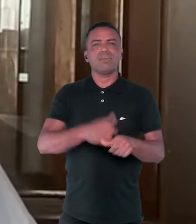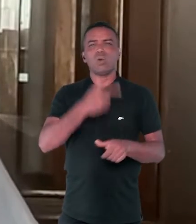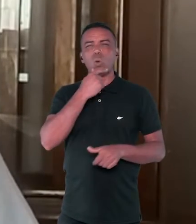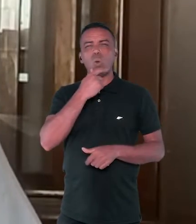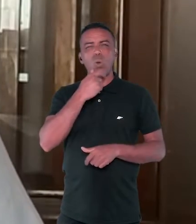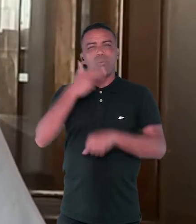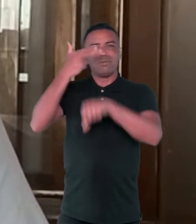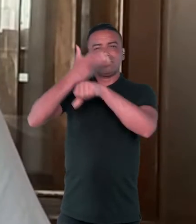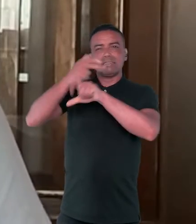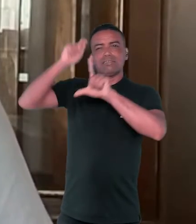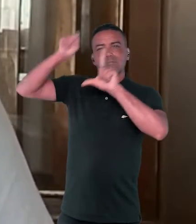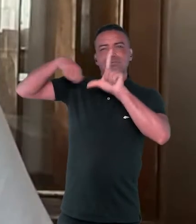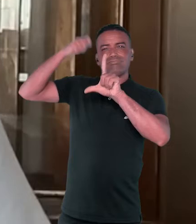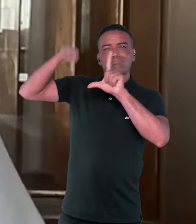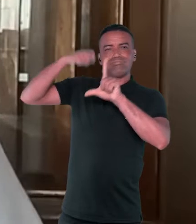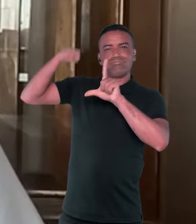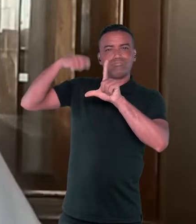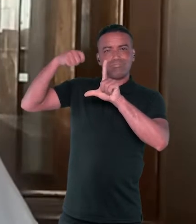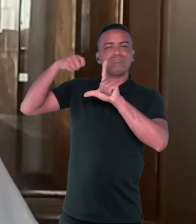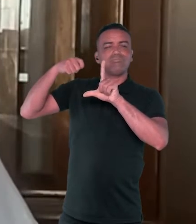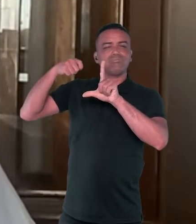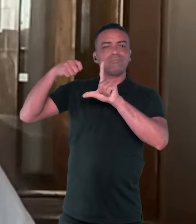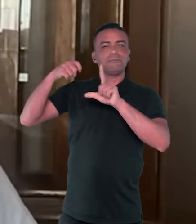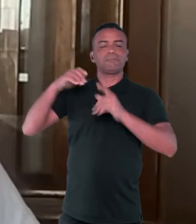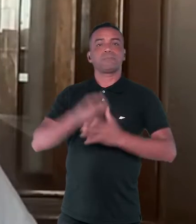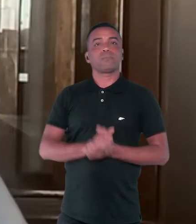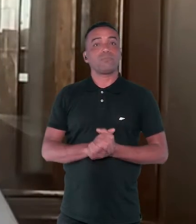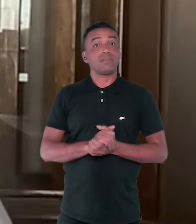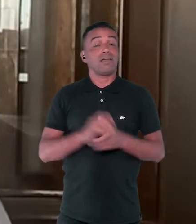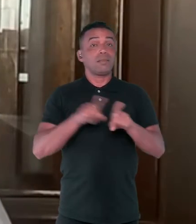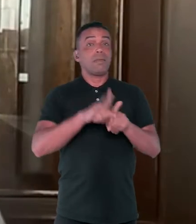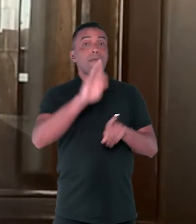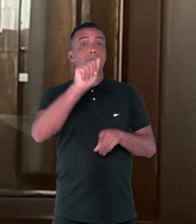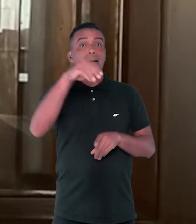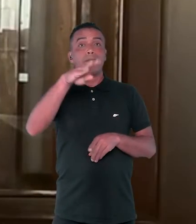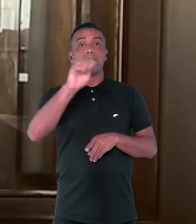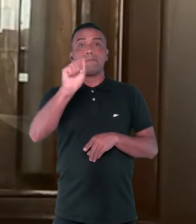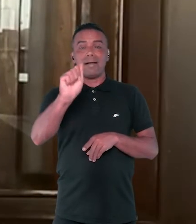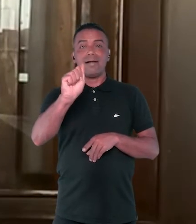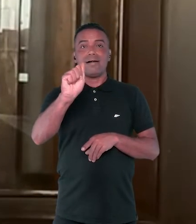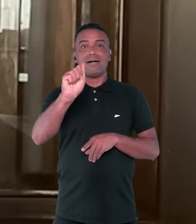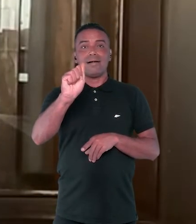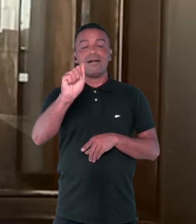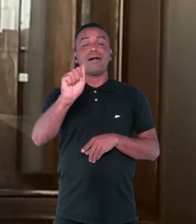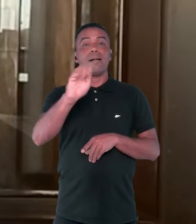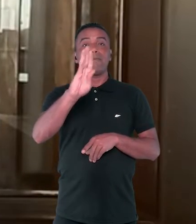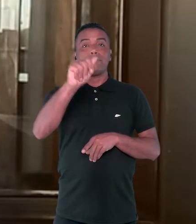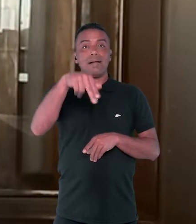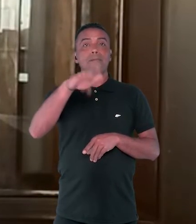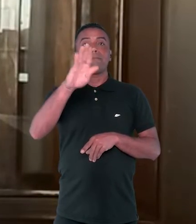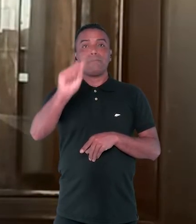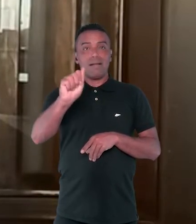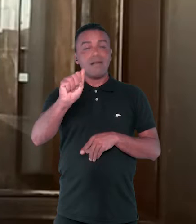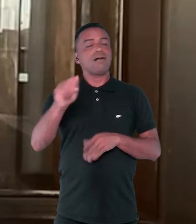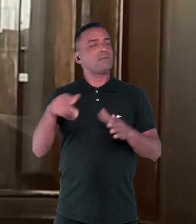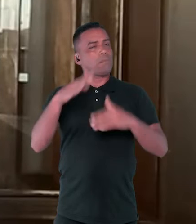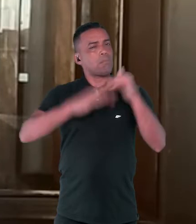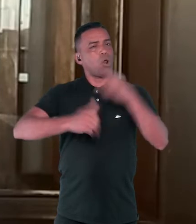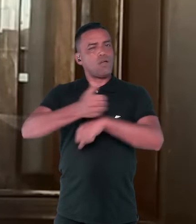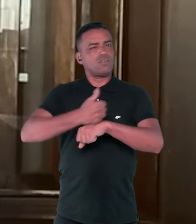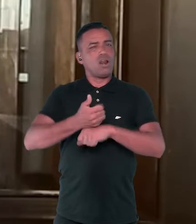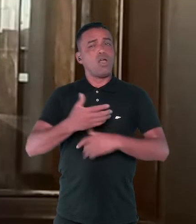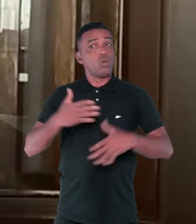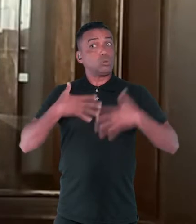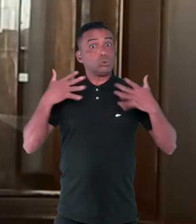grande cinegrafista, já estava na Rural Willis, Rural Velho, e o Bambam, que veio se tornar também um grande profissional. Nós fomos. Eu já fui